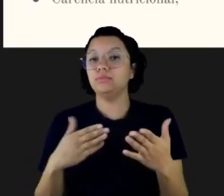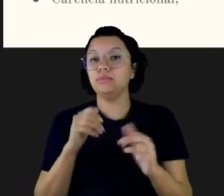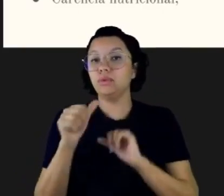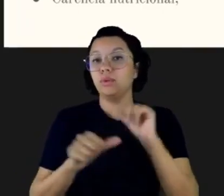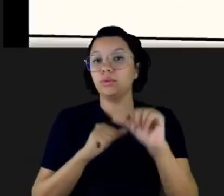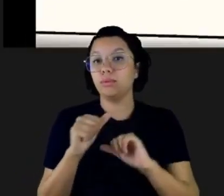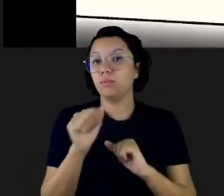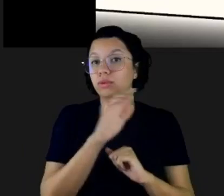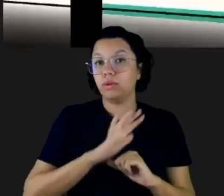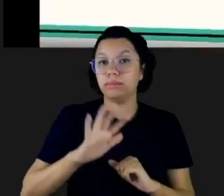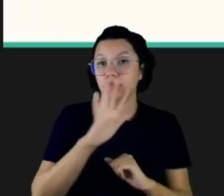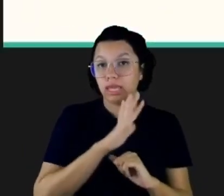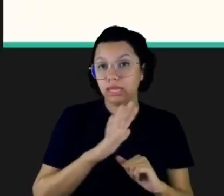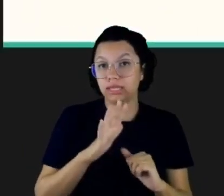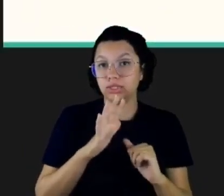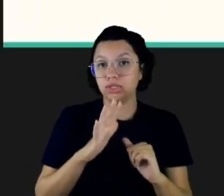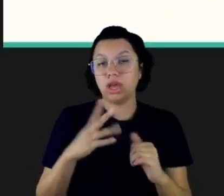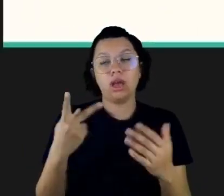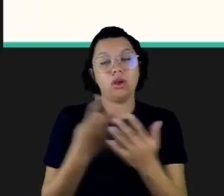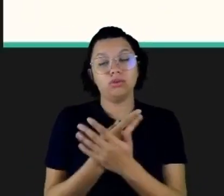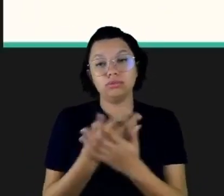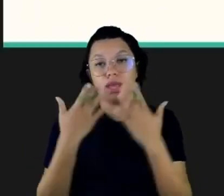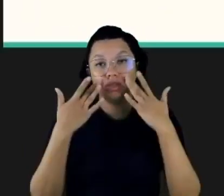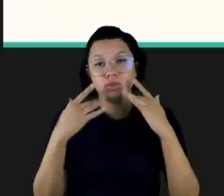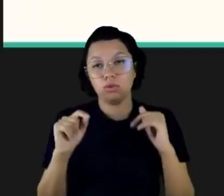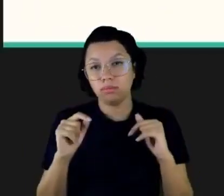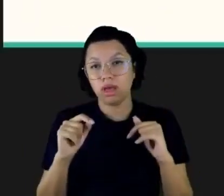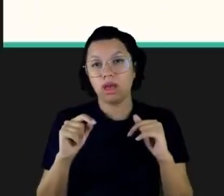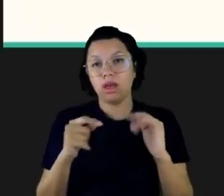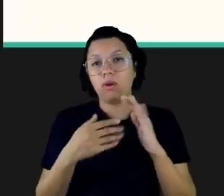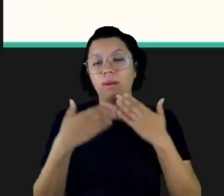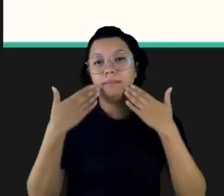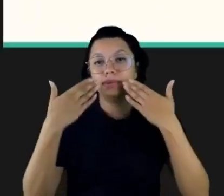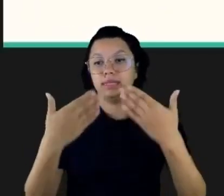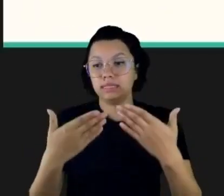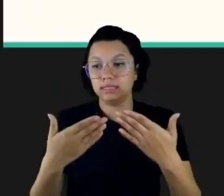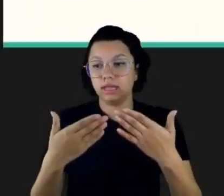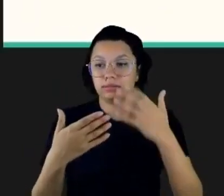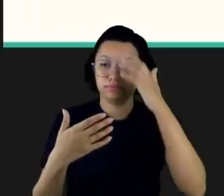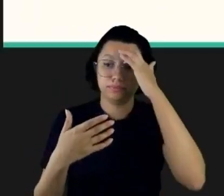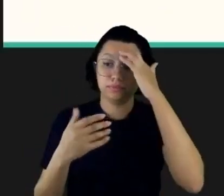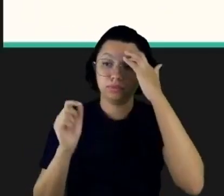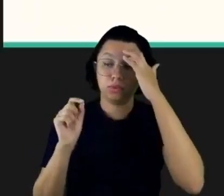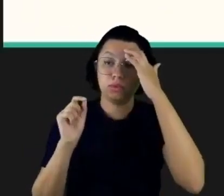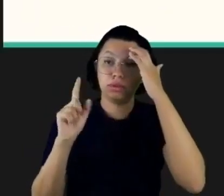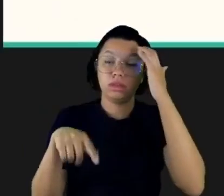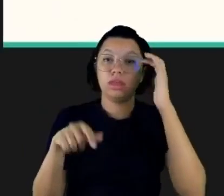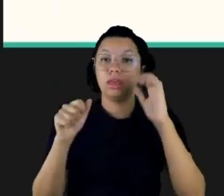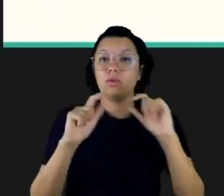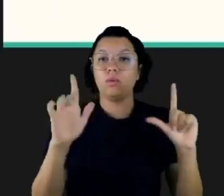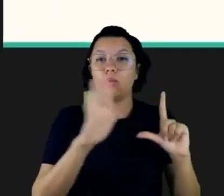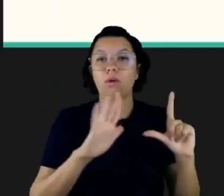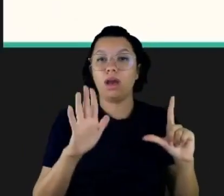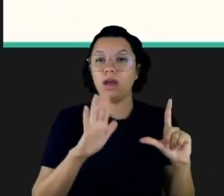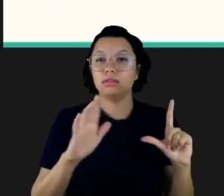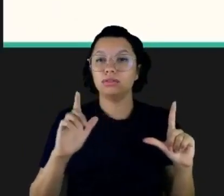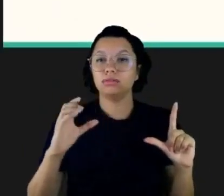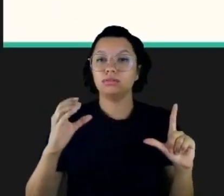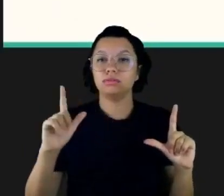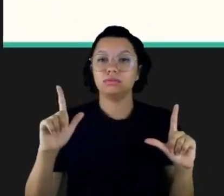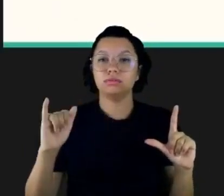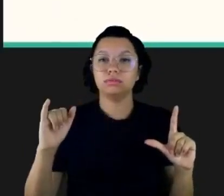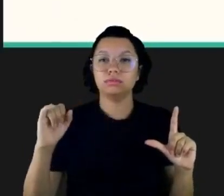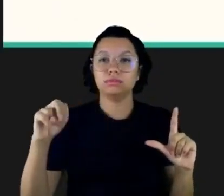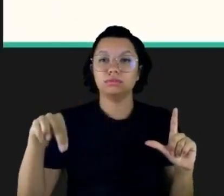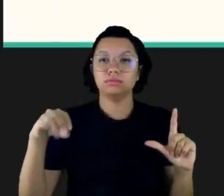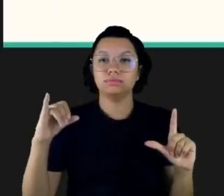quadro de confusão mental aguda. Então, qual que é o quadro clínico? Ele vai apresentar um distúrbio de compreensão.